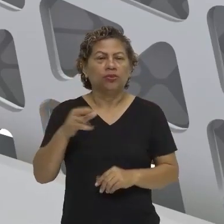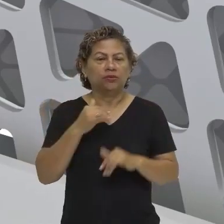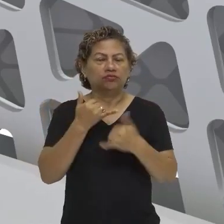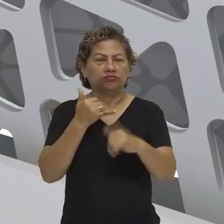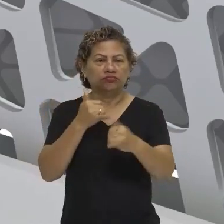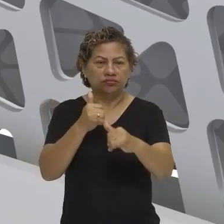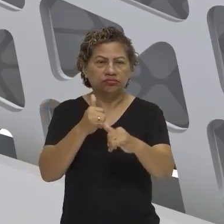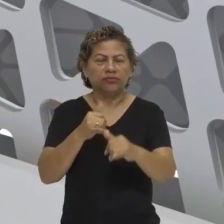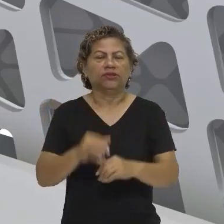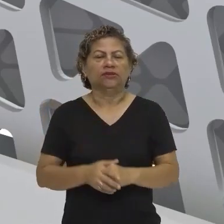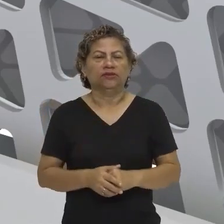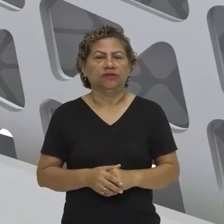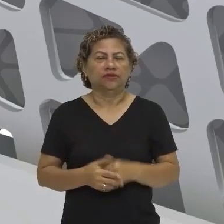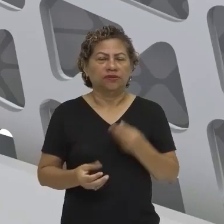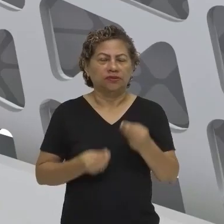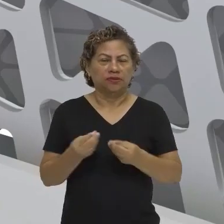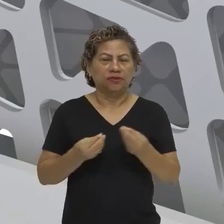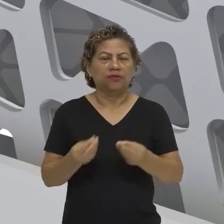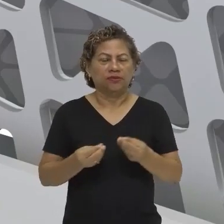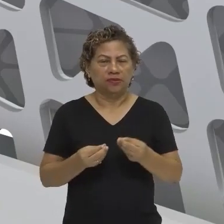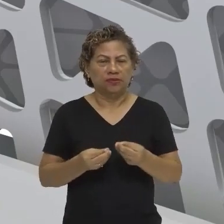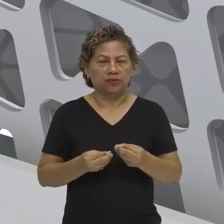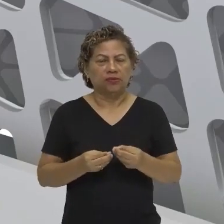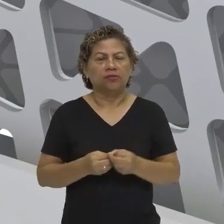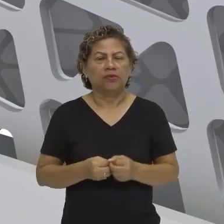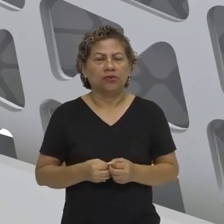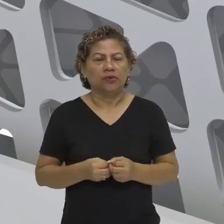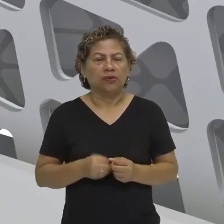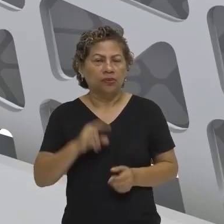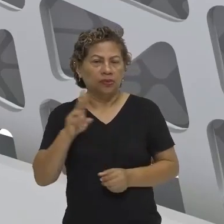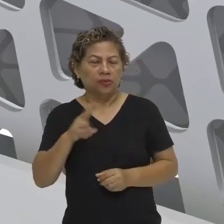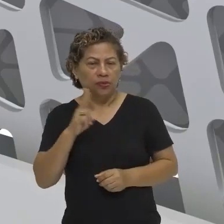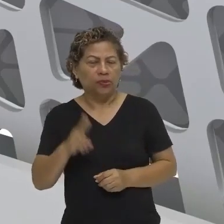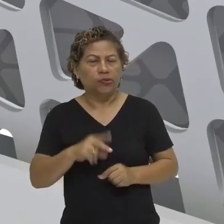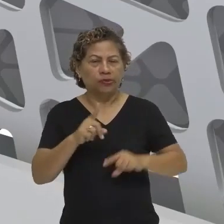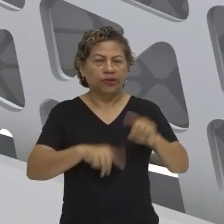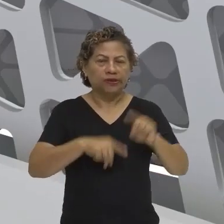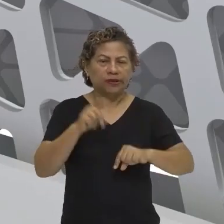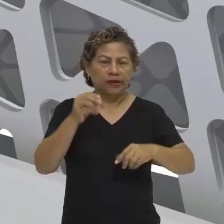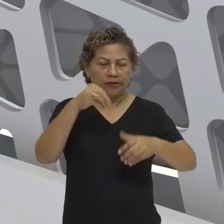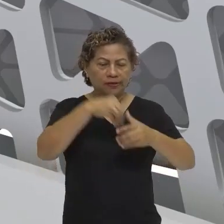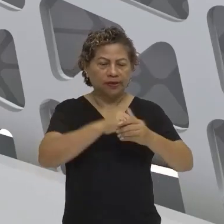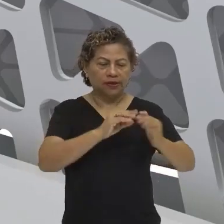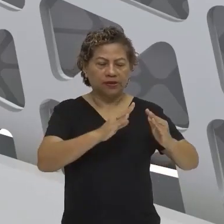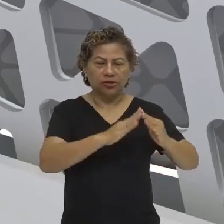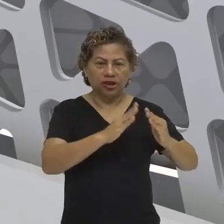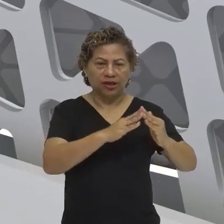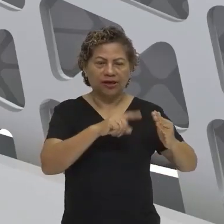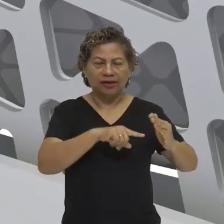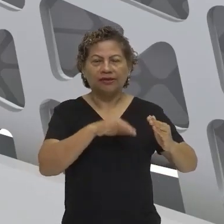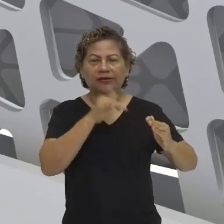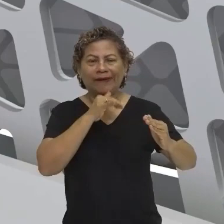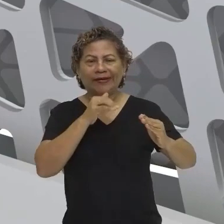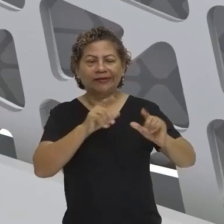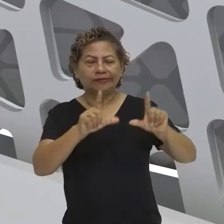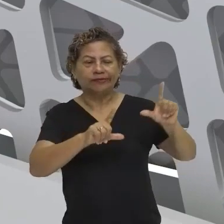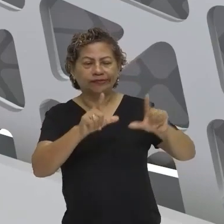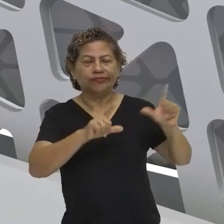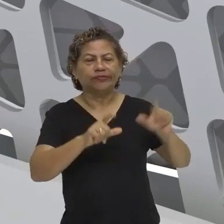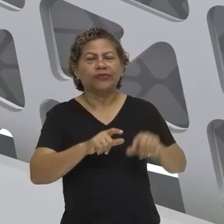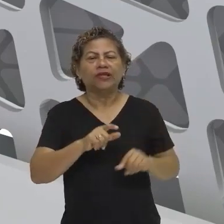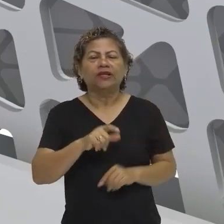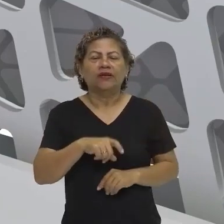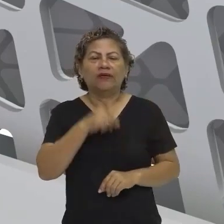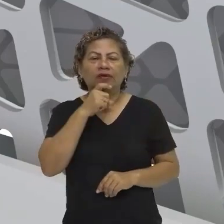elétrica para o funcionamento dos nossos eletrodomésticos e dos nossos aparelhos de TV, ar-condicionado.